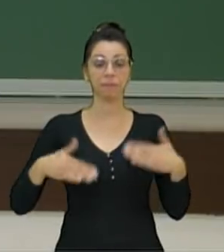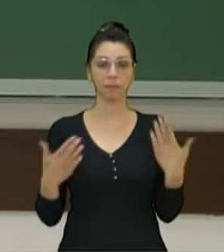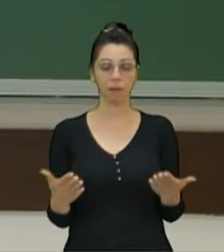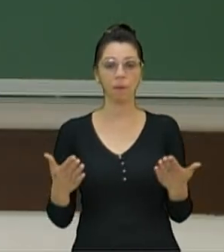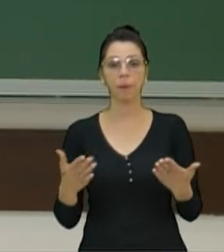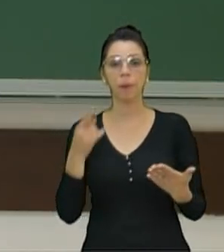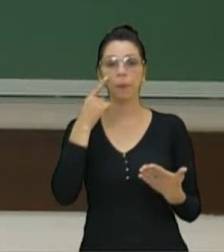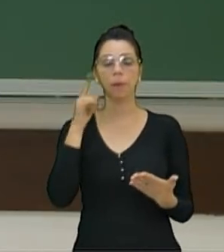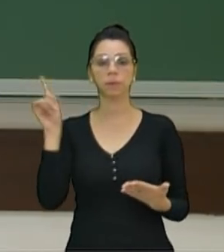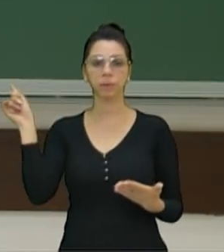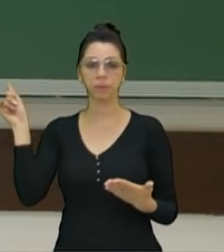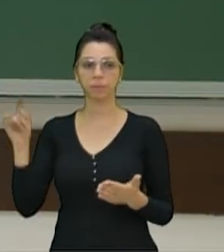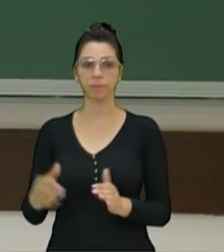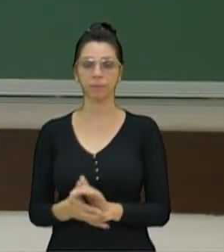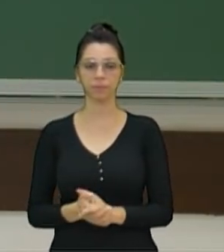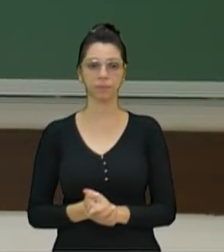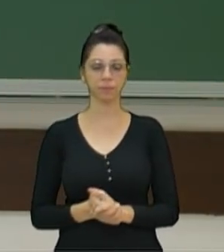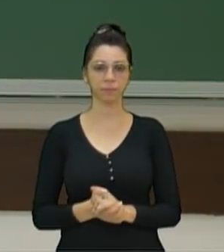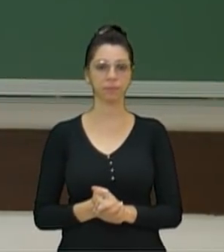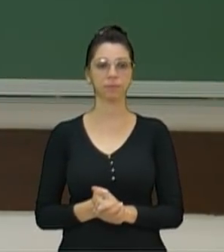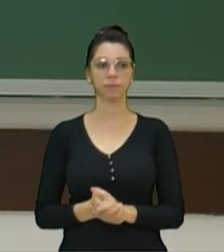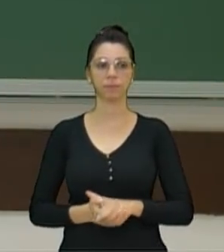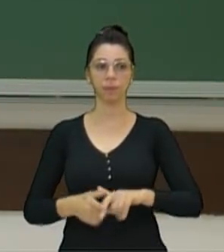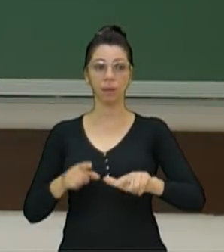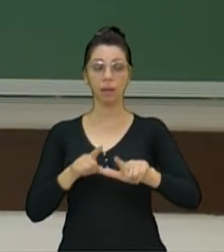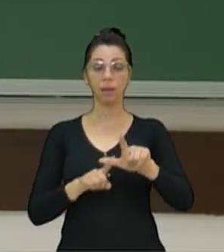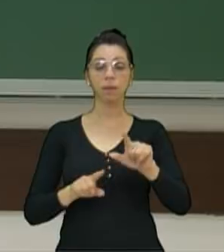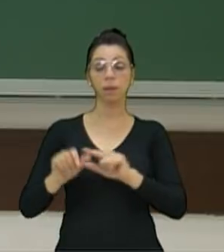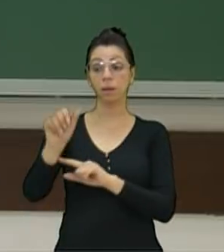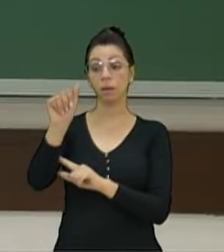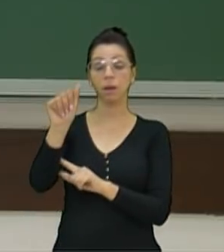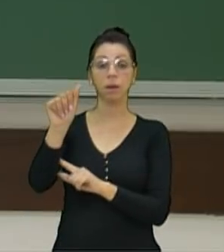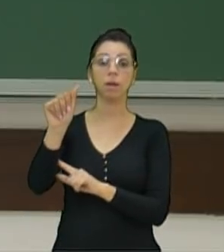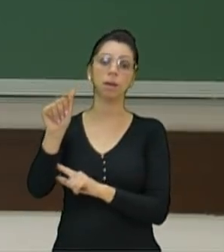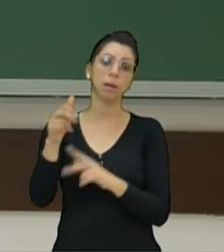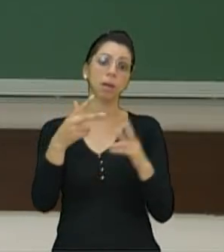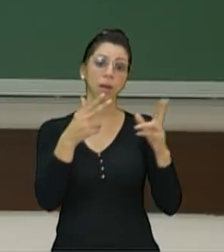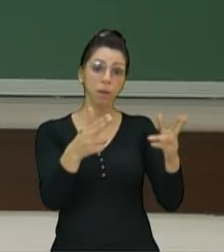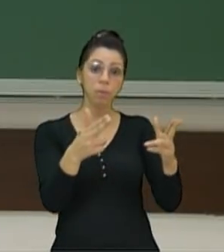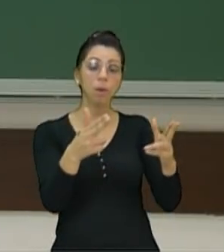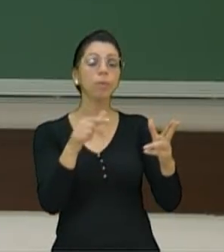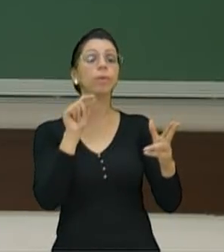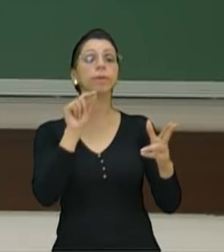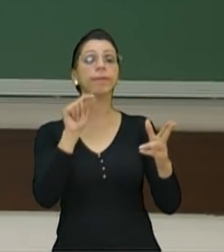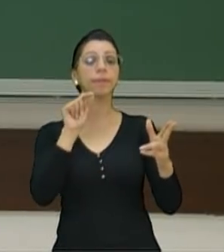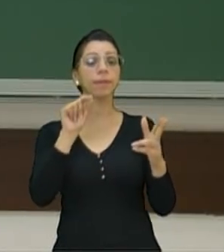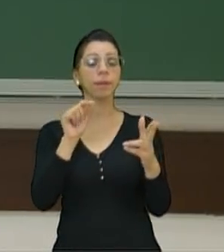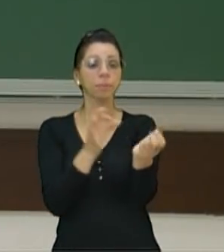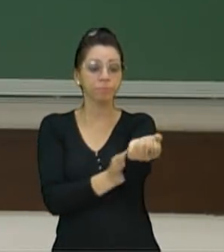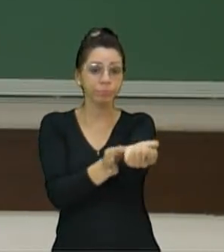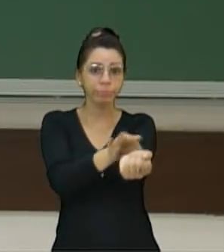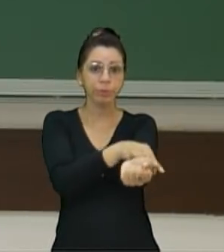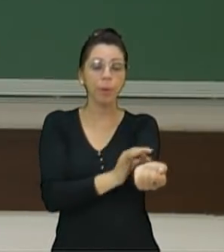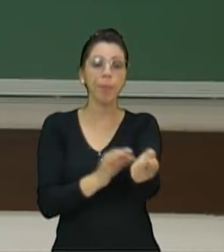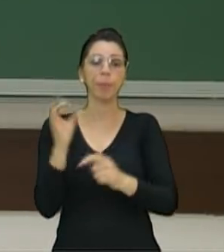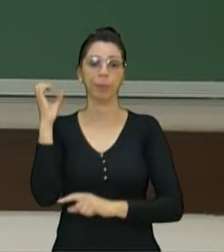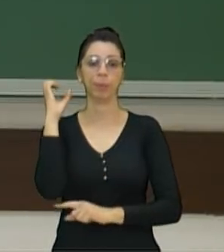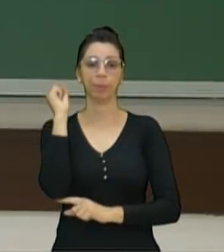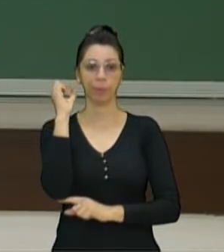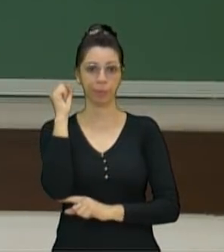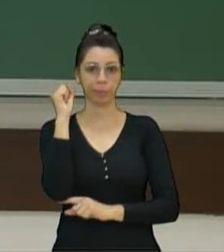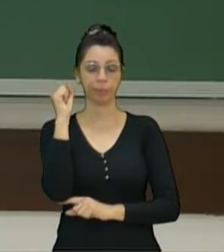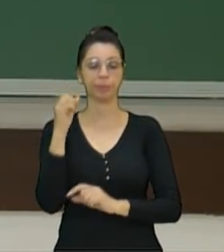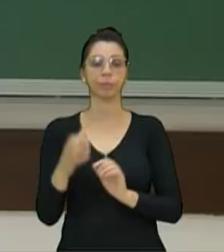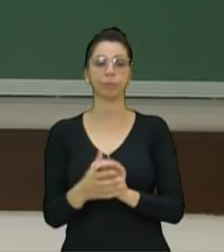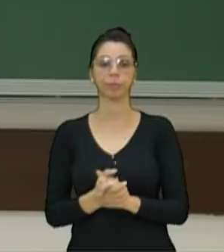Então, olha só, leucócito é a mesma coisa que glóbulo branco, certo? Então aqui, ó, uma pegadinha,